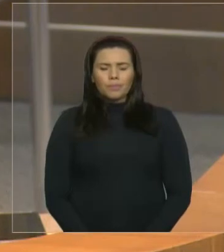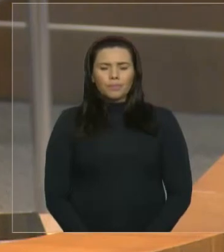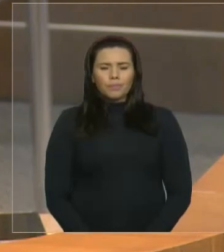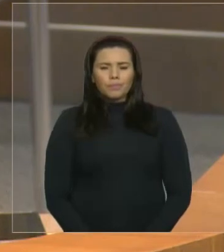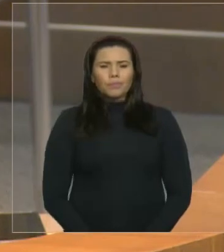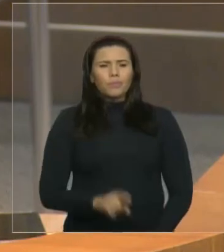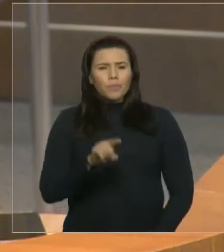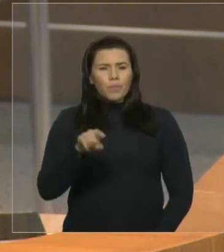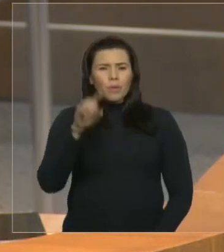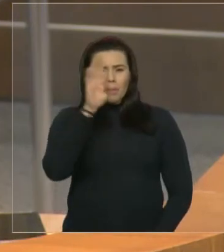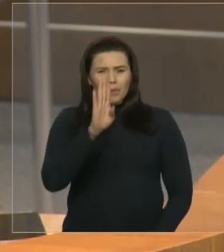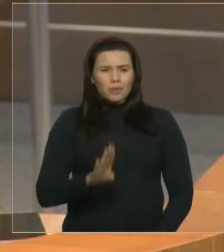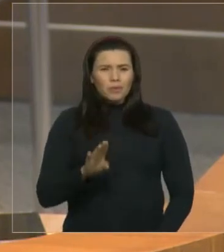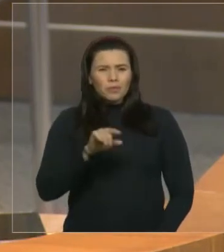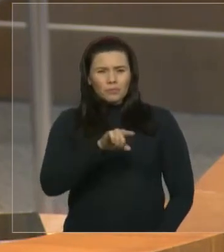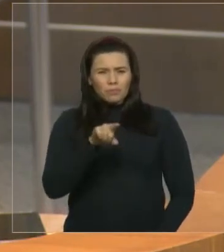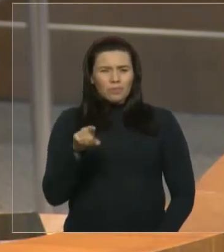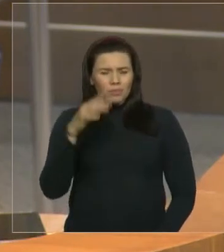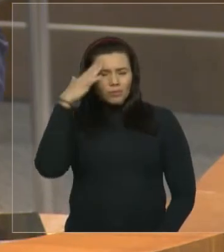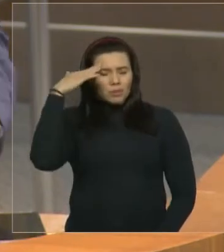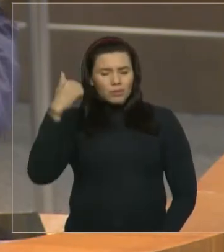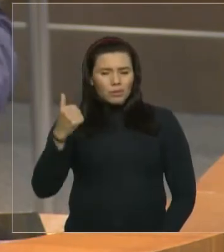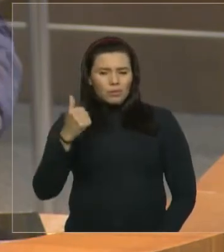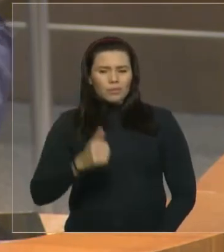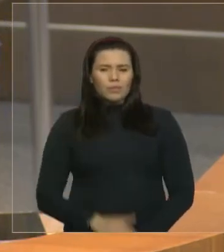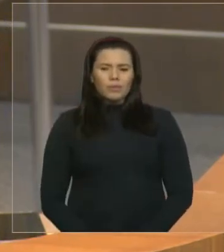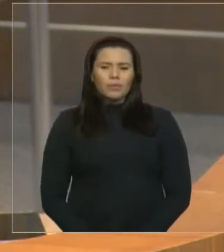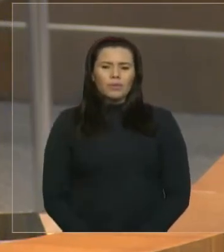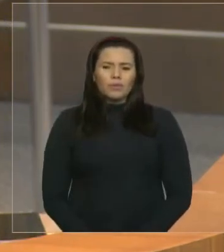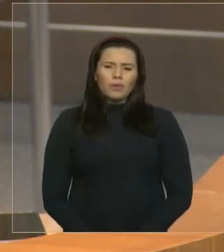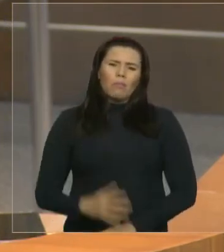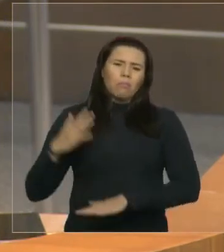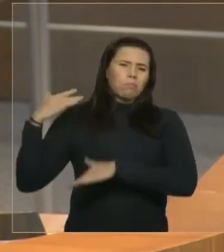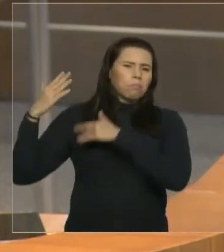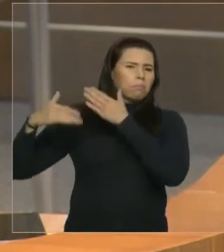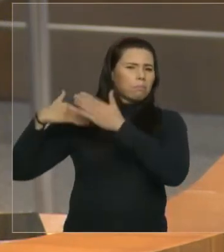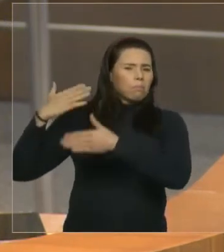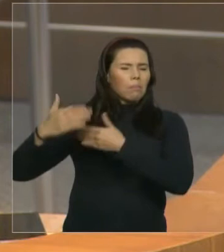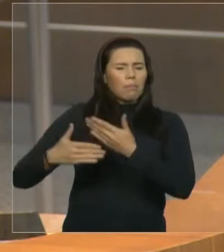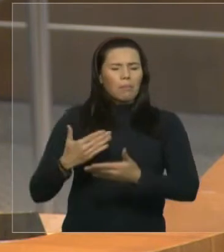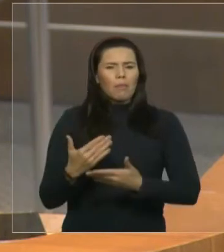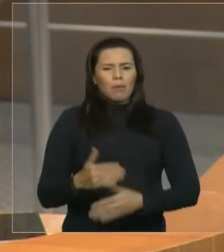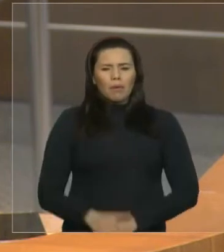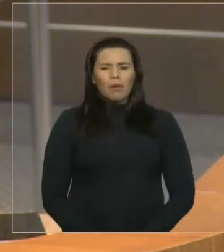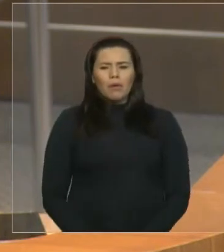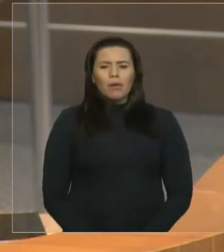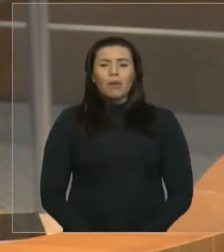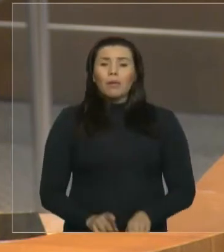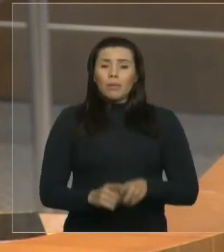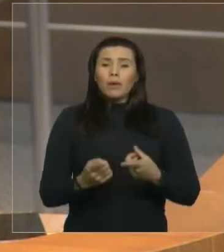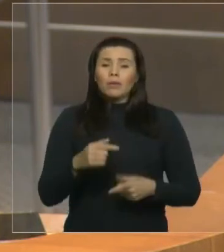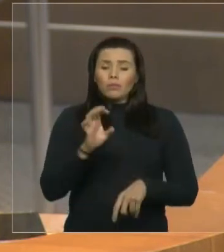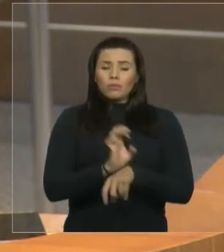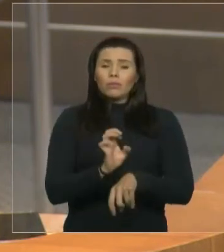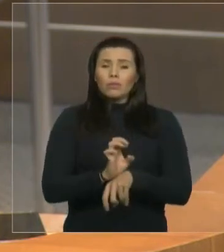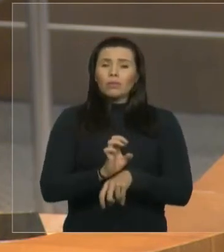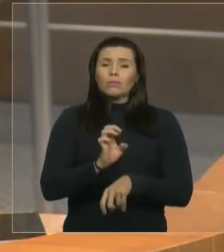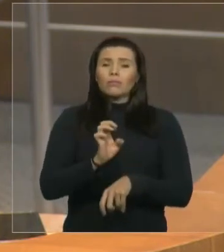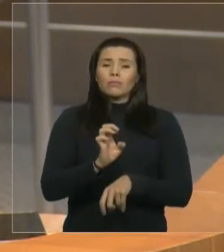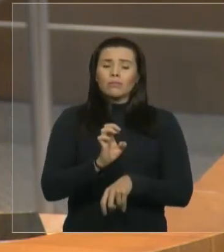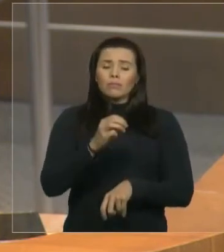ruins, isso não de agora, mas de muito tempo, tem uma política social séria e